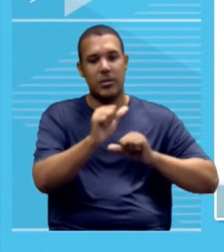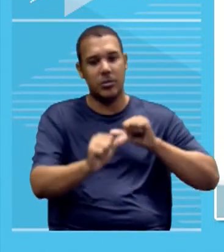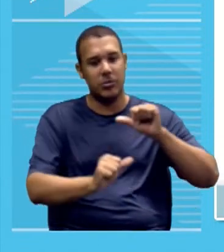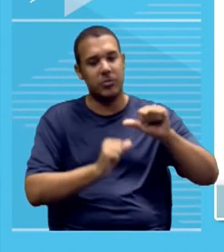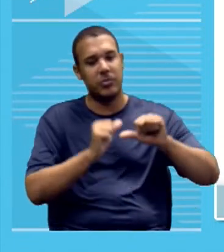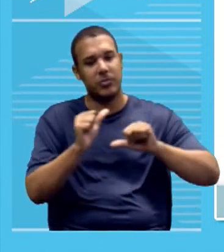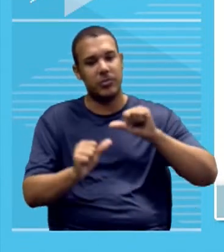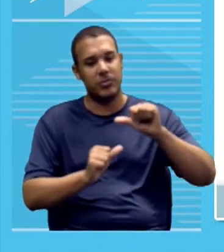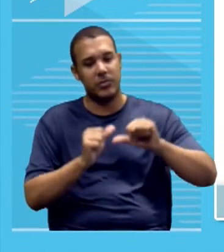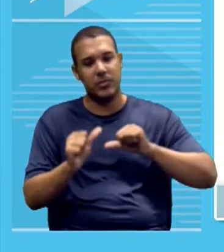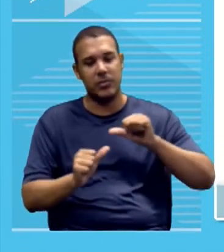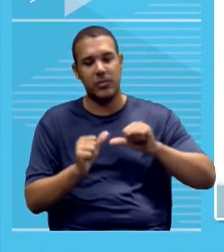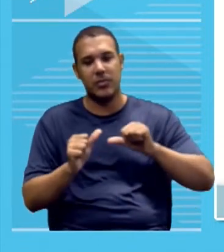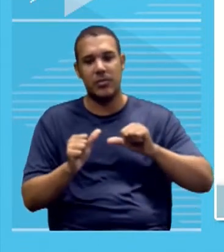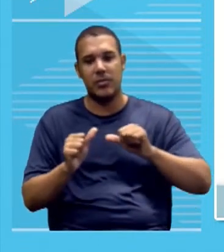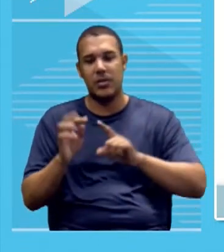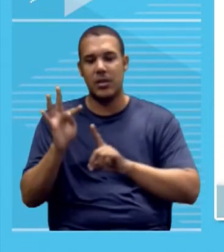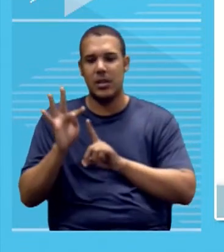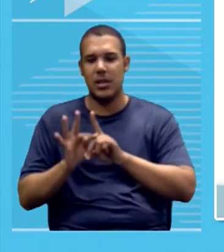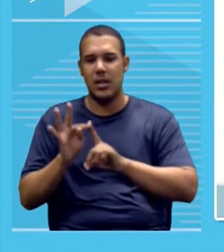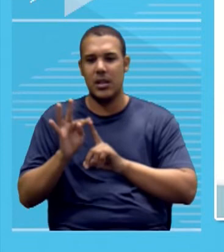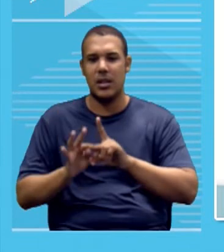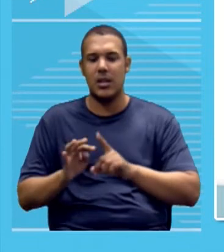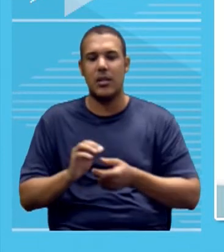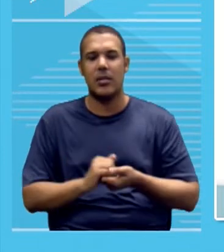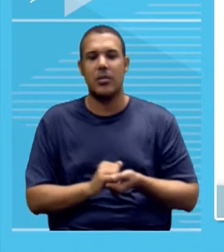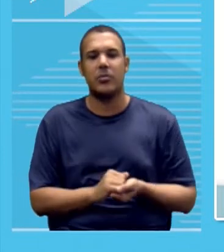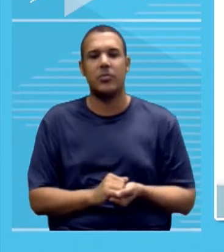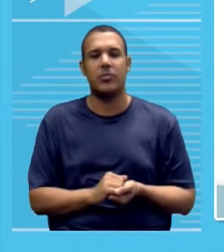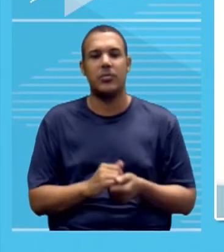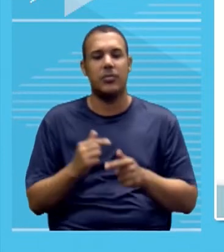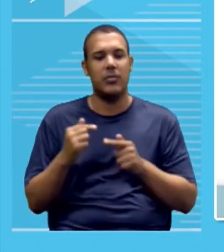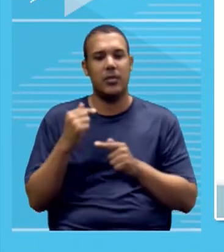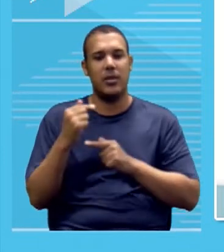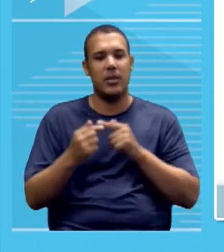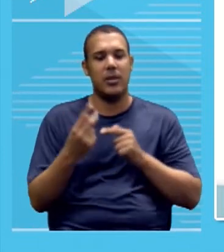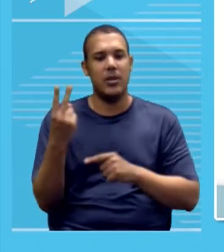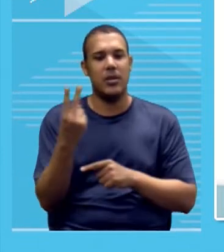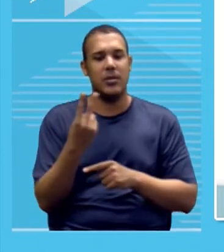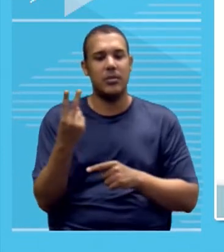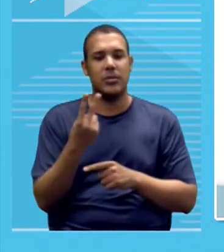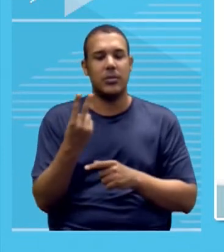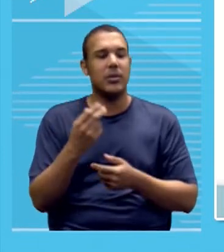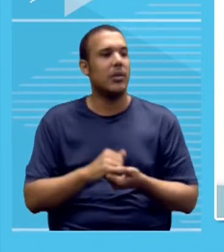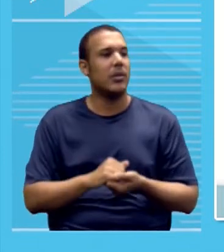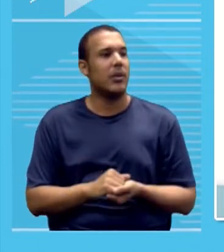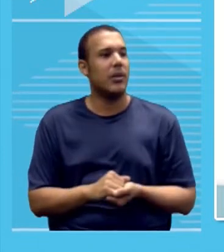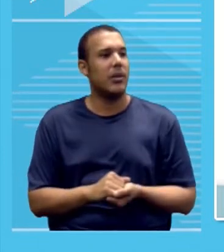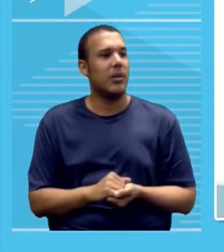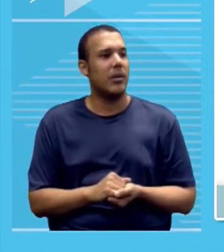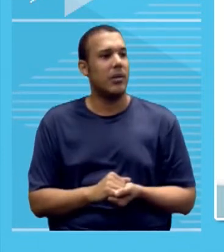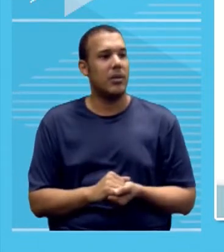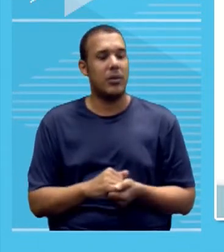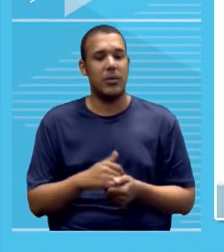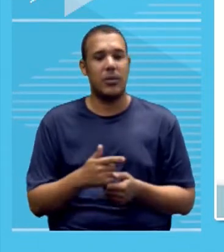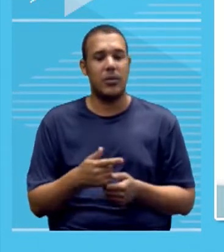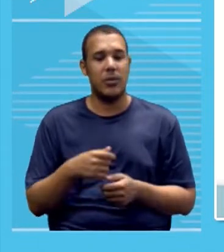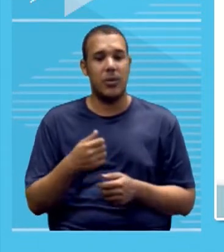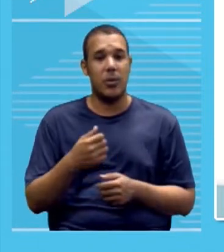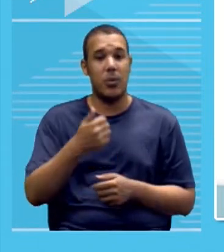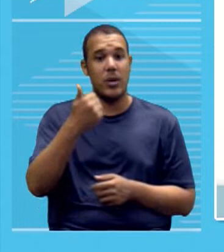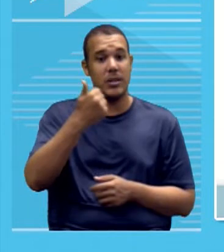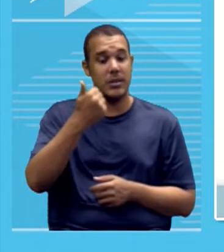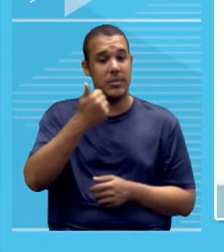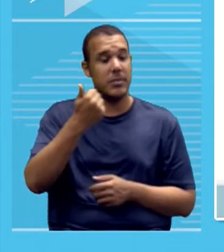bem melhor, em energia térmica. O resistor é representado de duas formas em um circuito. Ou ele é um quadradinho com um